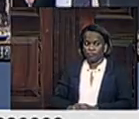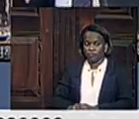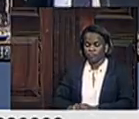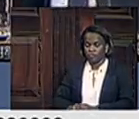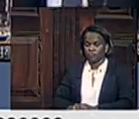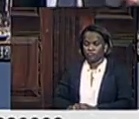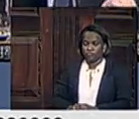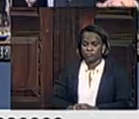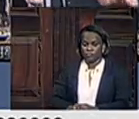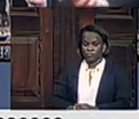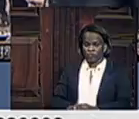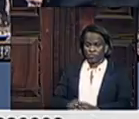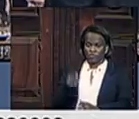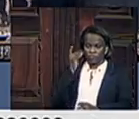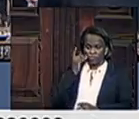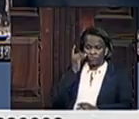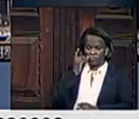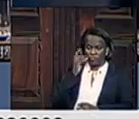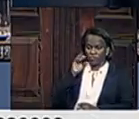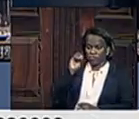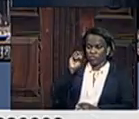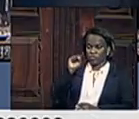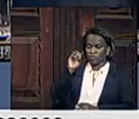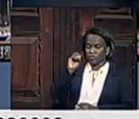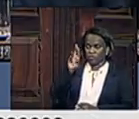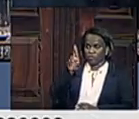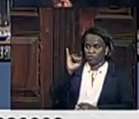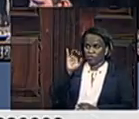Próximo orador inscrito, o deputado Osório.